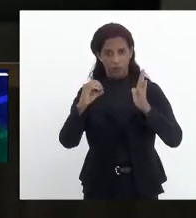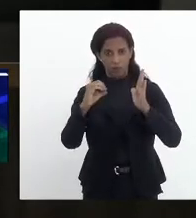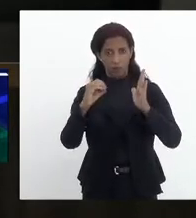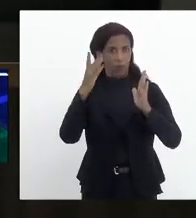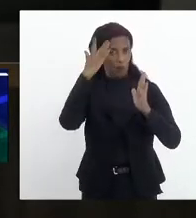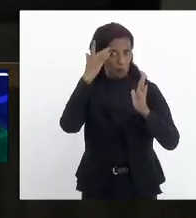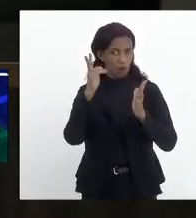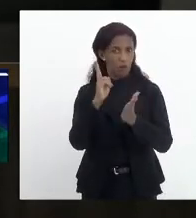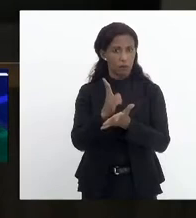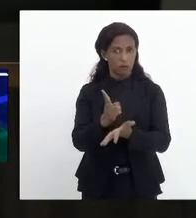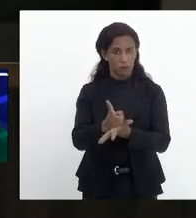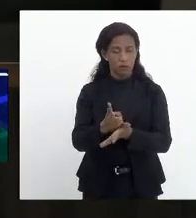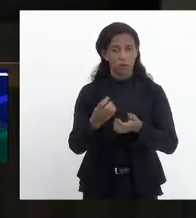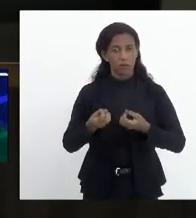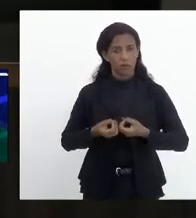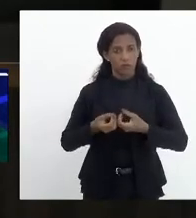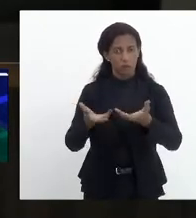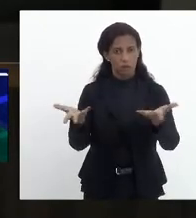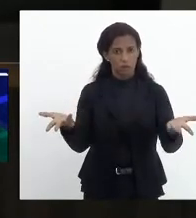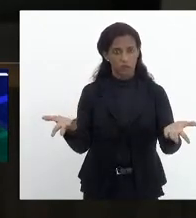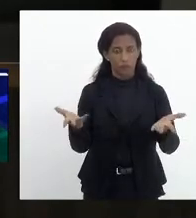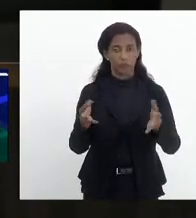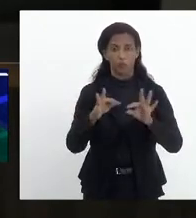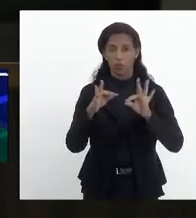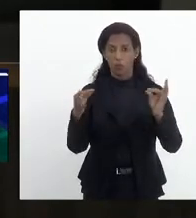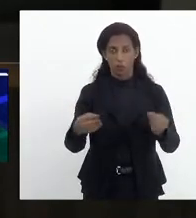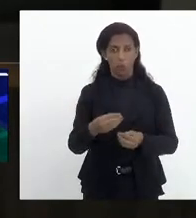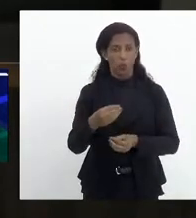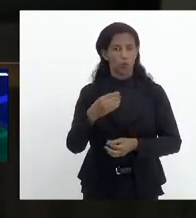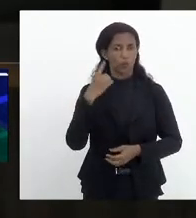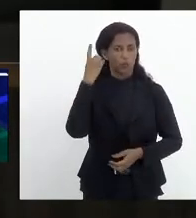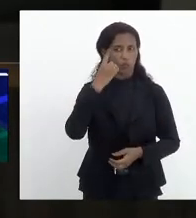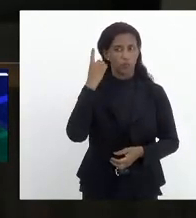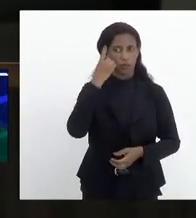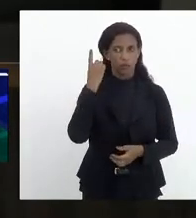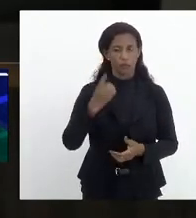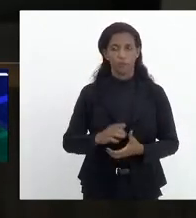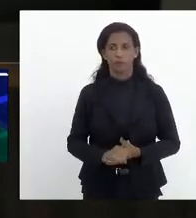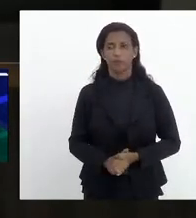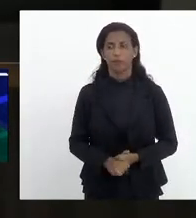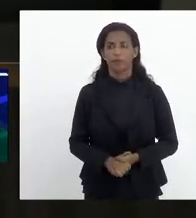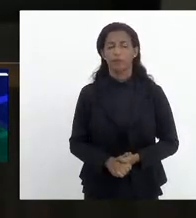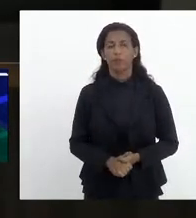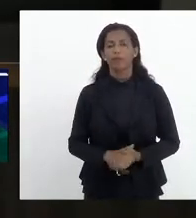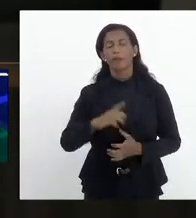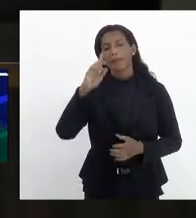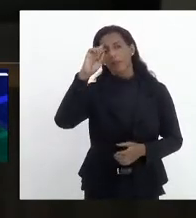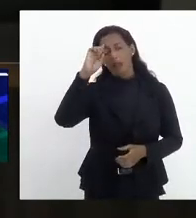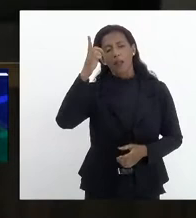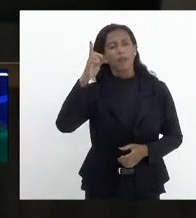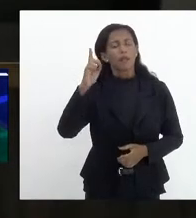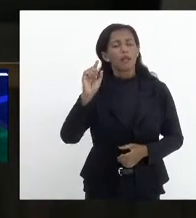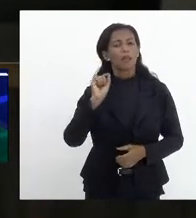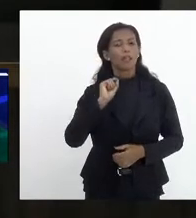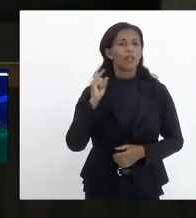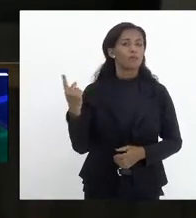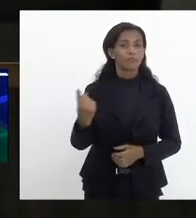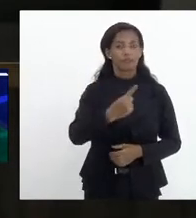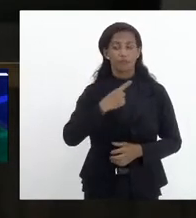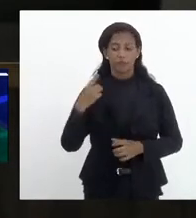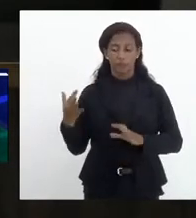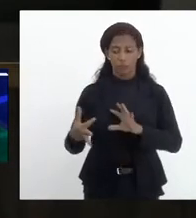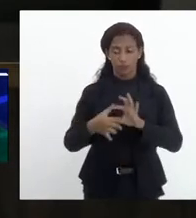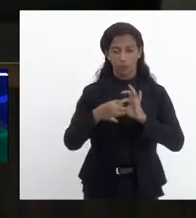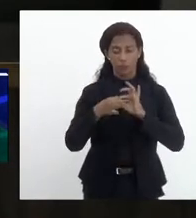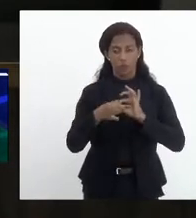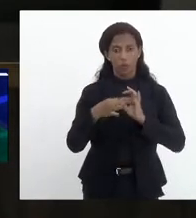vou distribuir para todos os parlamentares as mensagens. A ideia é que a gente possa, na